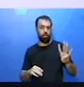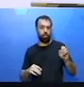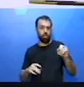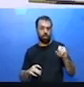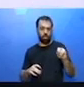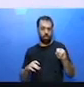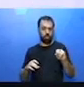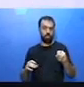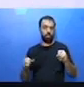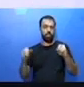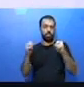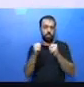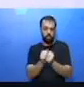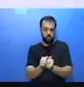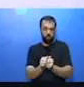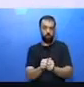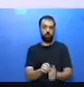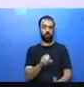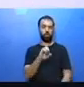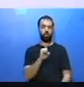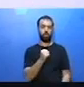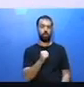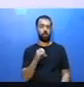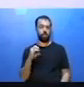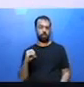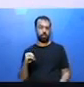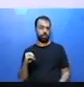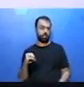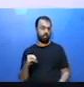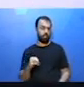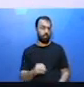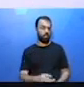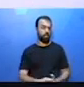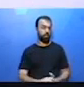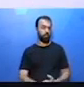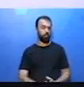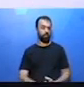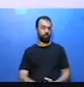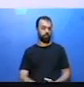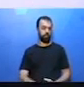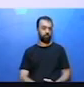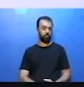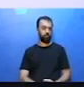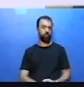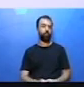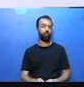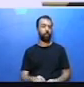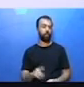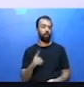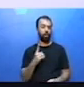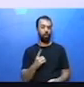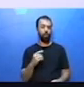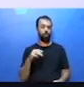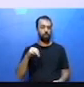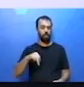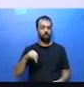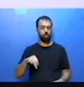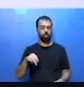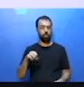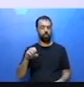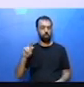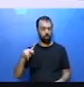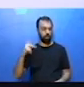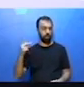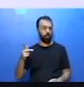40 vai dar 80 metros quadrados. Aí o exercício fala o seguinte: para cada metro quadrado, ele